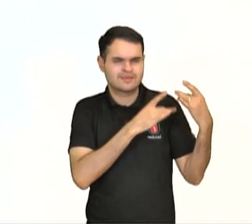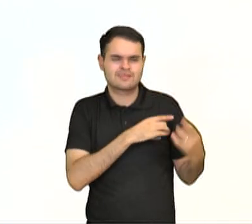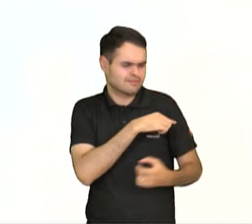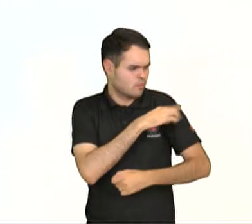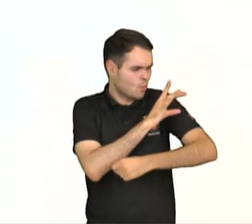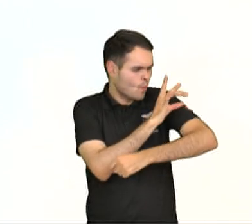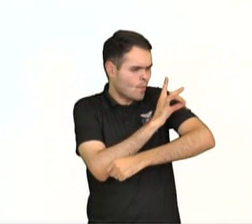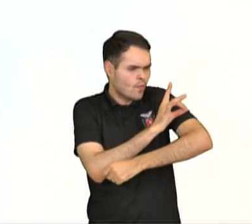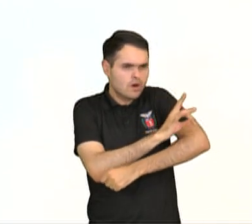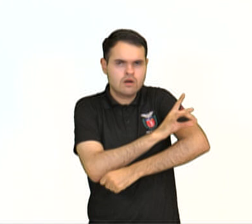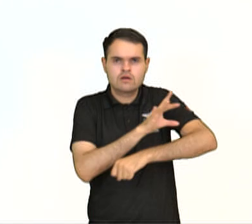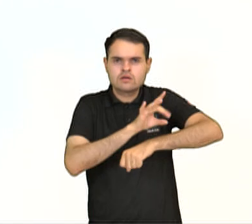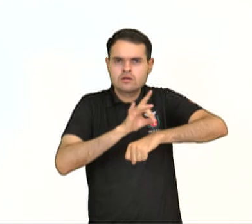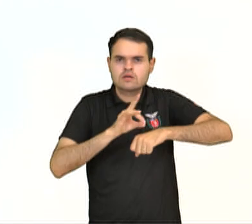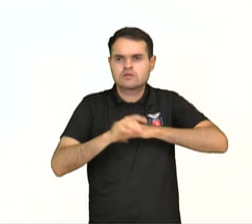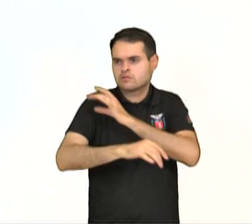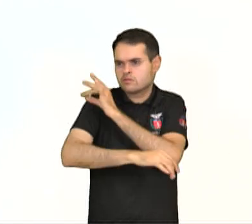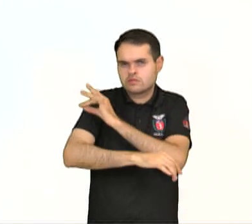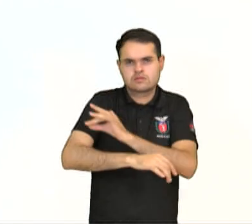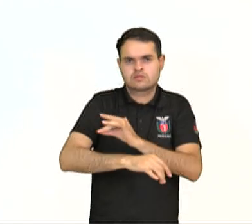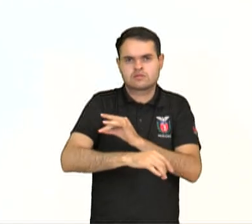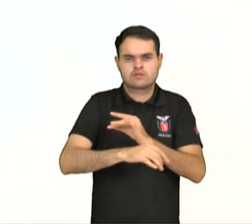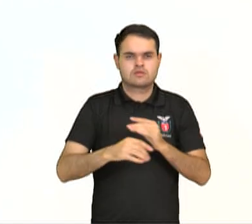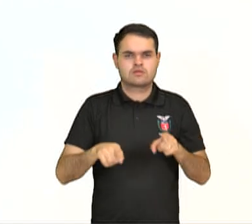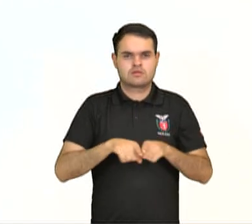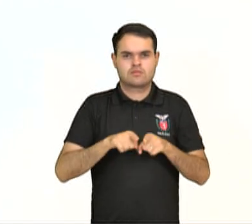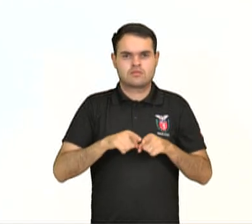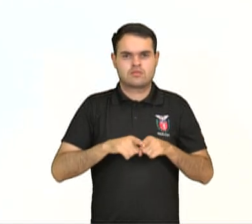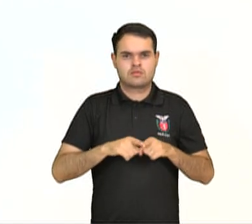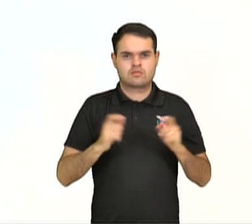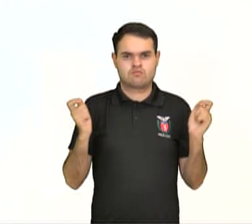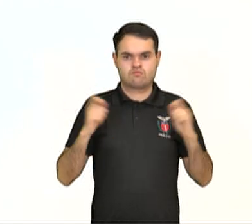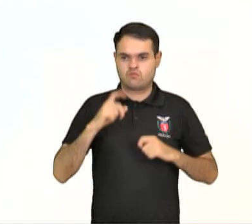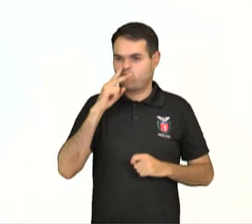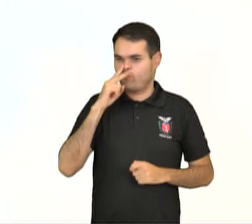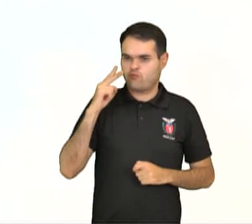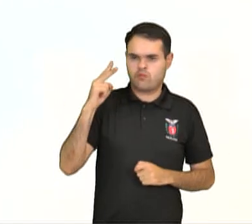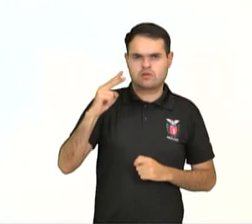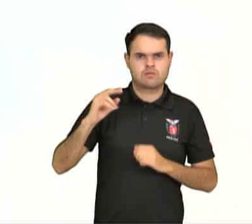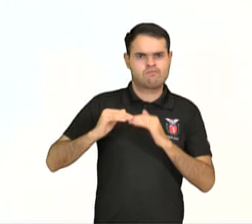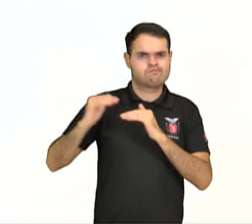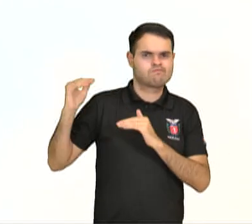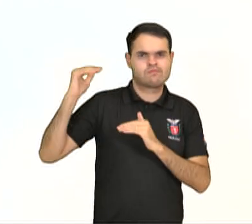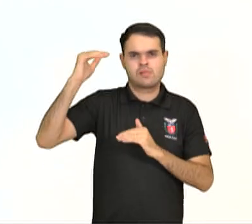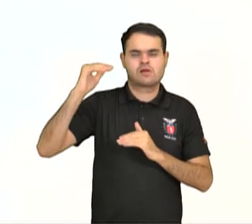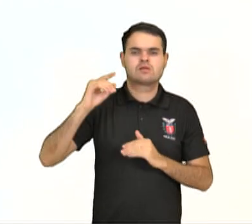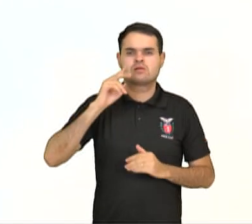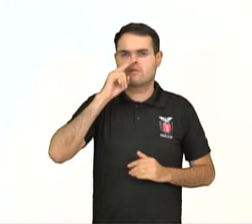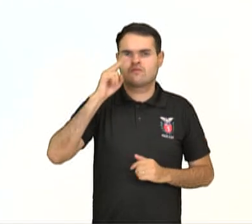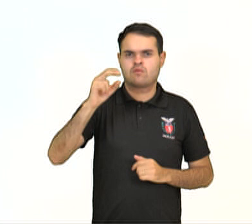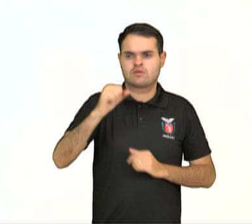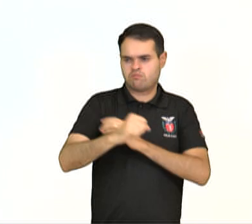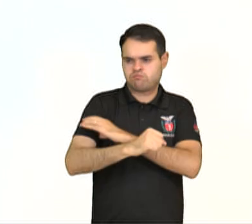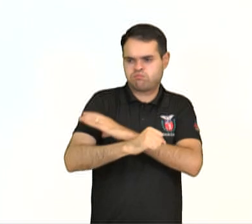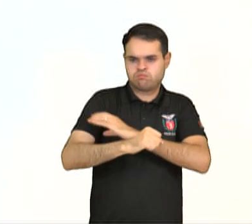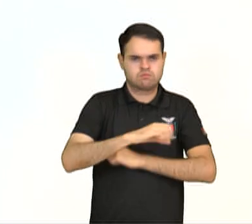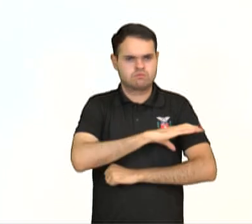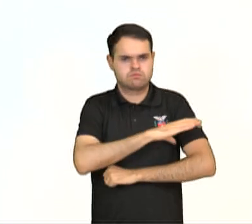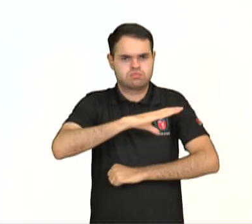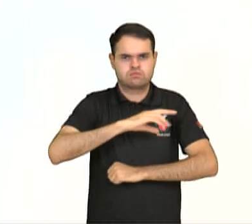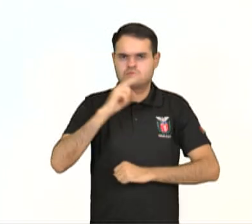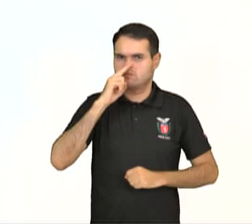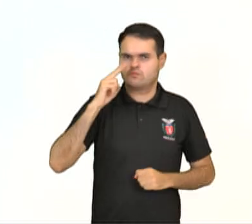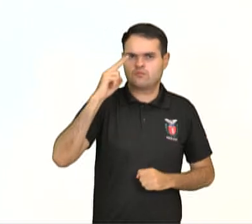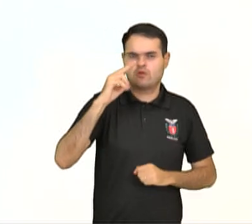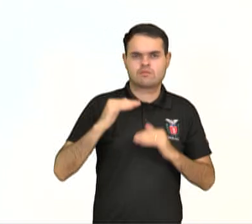músculo. O aumento da nossa forma física, da nossa força física. Se eu estou aumentando a massa muscular, eu estou melhorando a